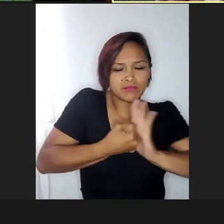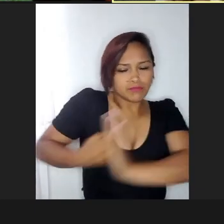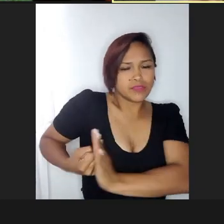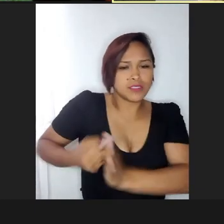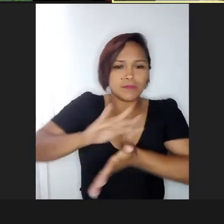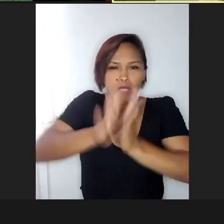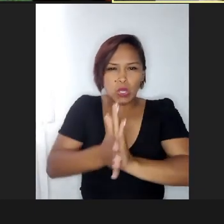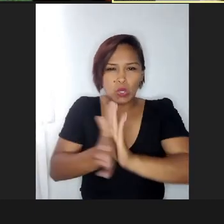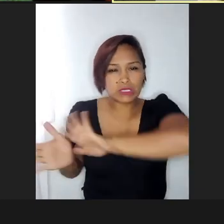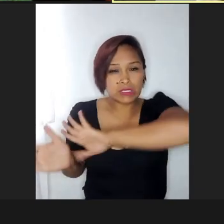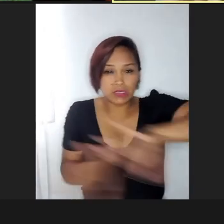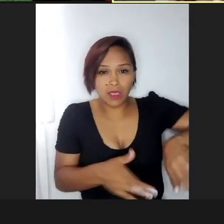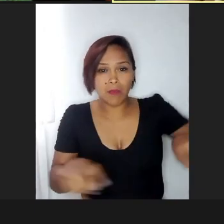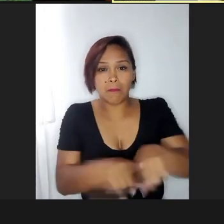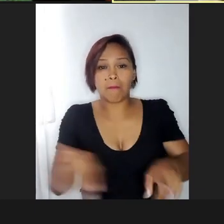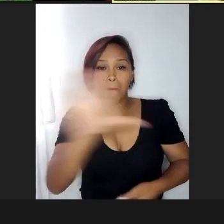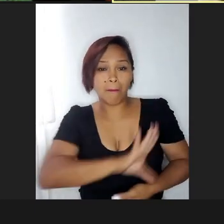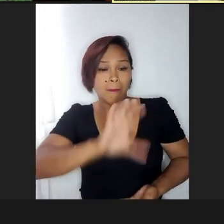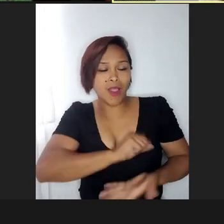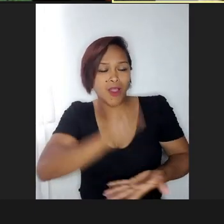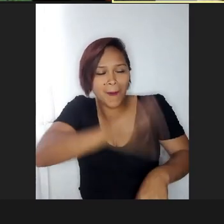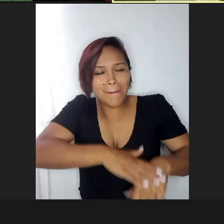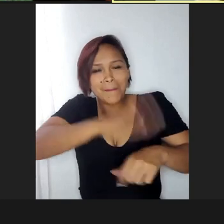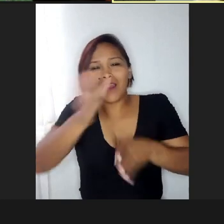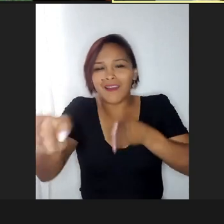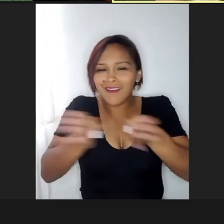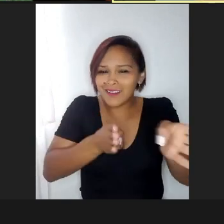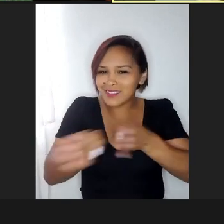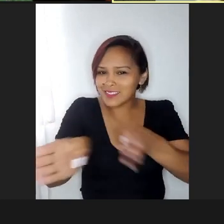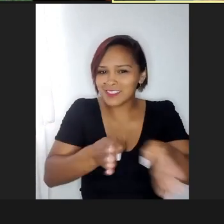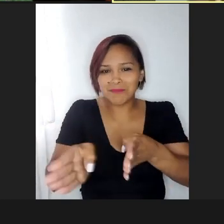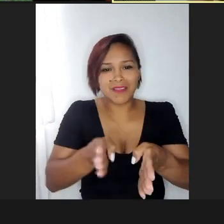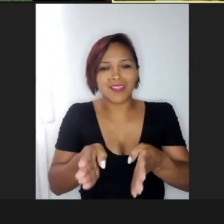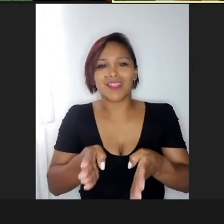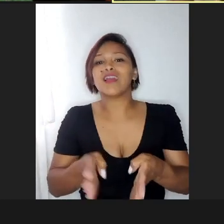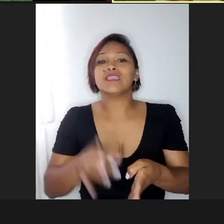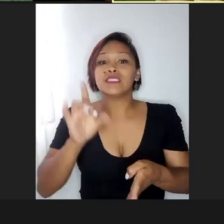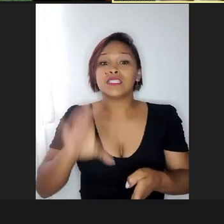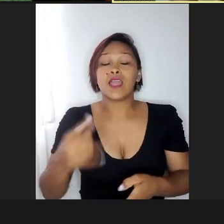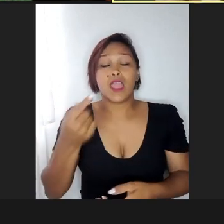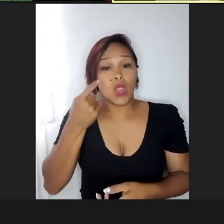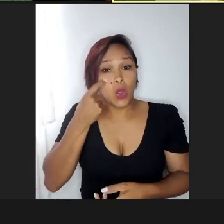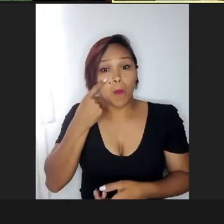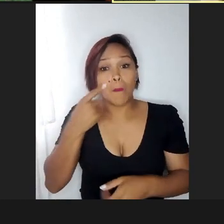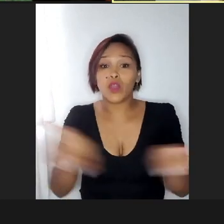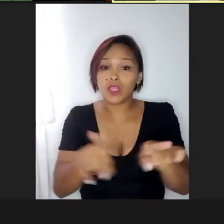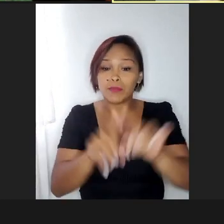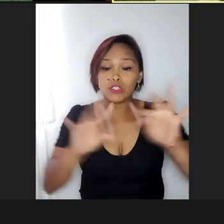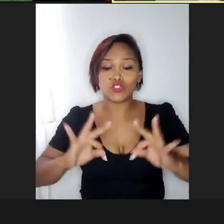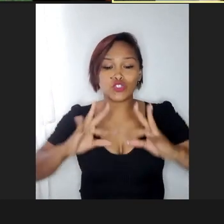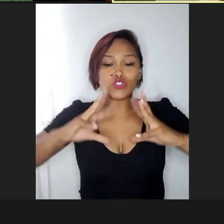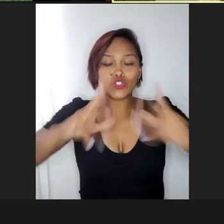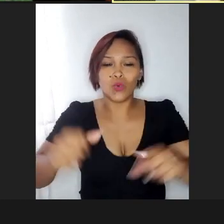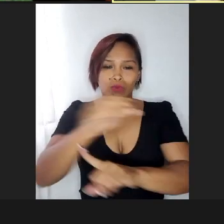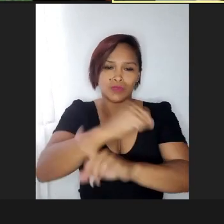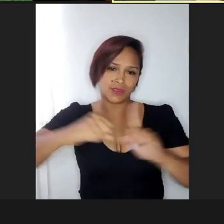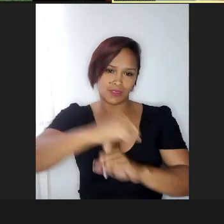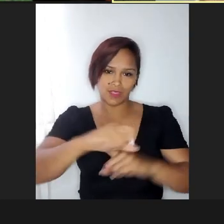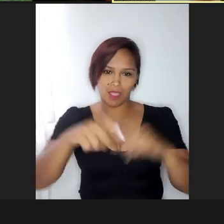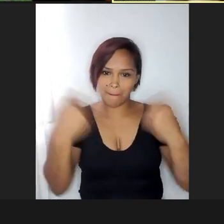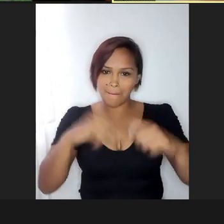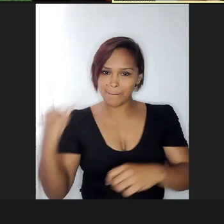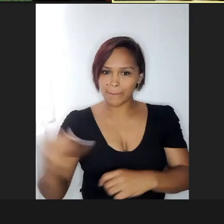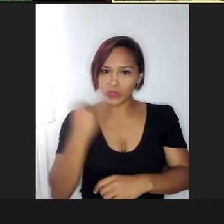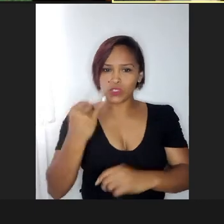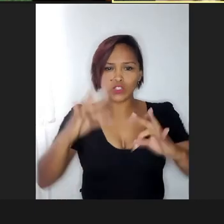sabe, com mais amor, acessibilidade, gente, é do meu interesse, tem que ser do interesse de todos, entendeu, todos tem